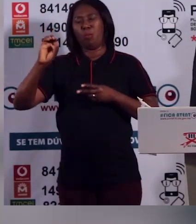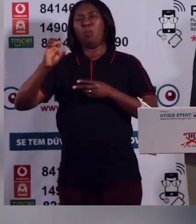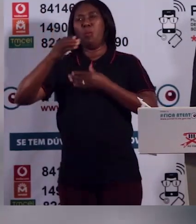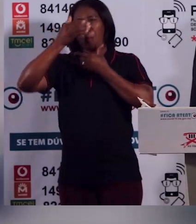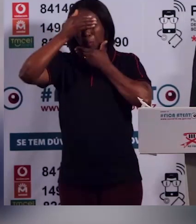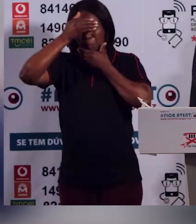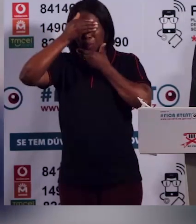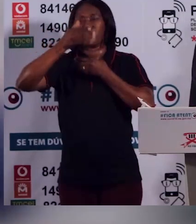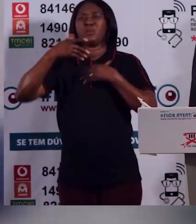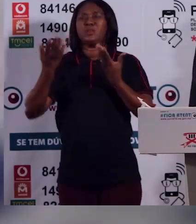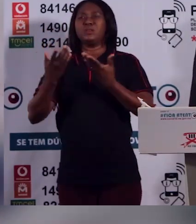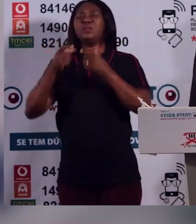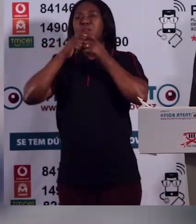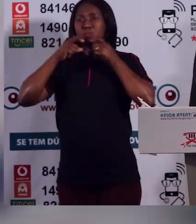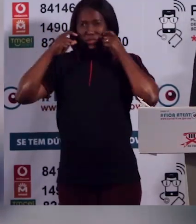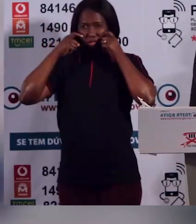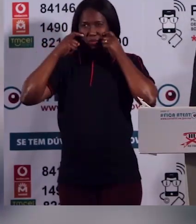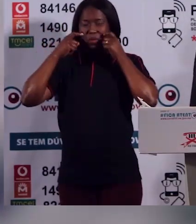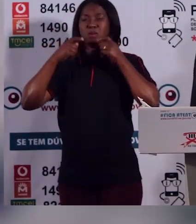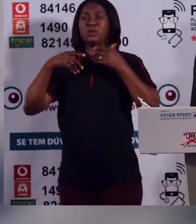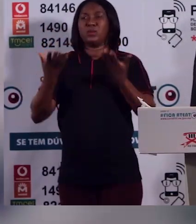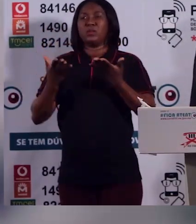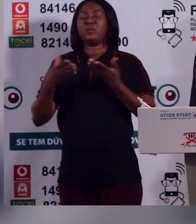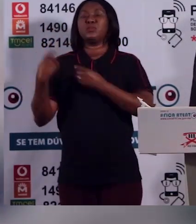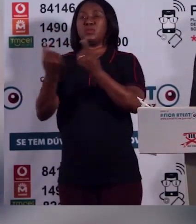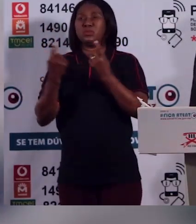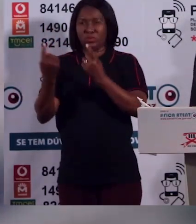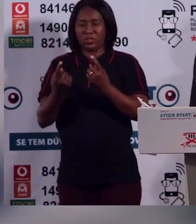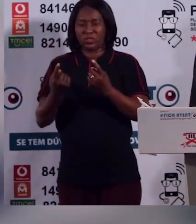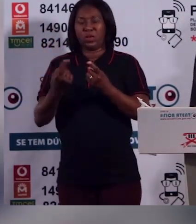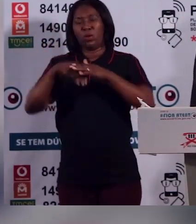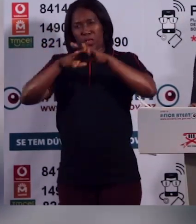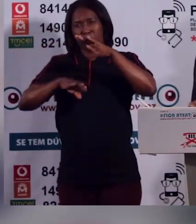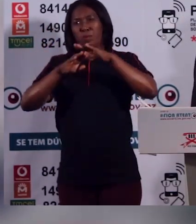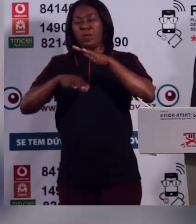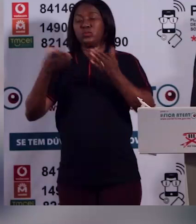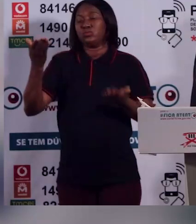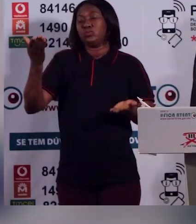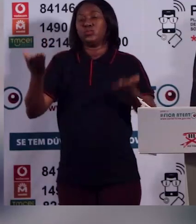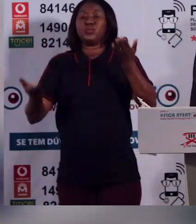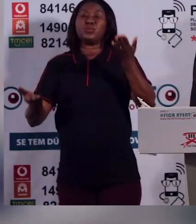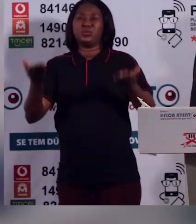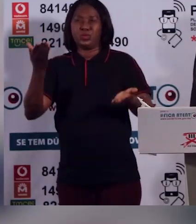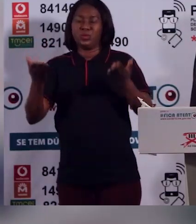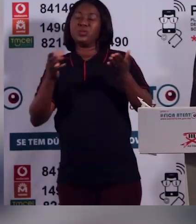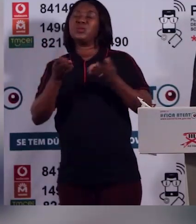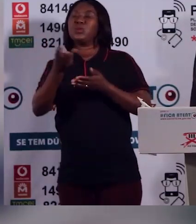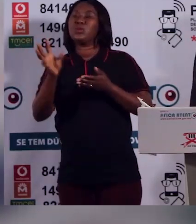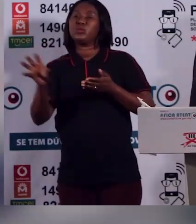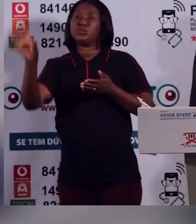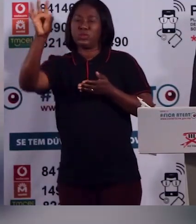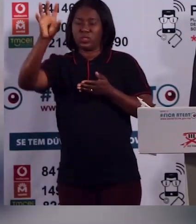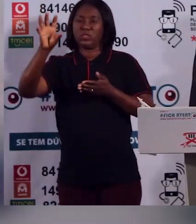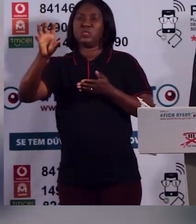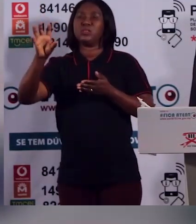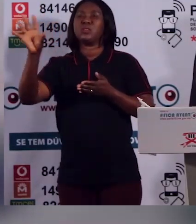registra, relativamente falando, uma epidemia menor quando comparada com os outros países da região. Moçambique